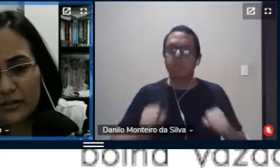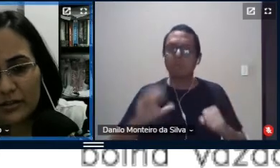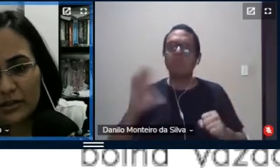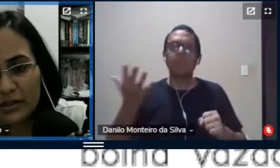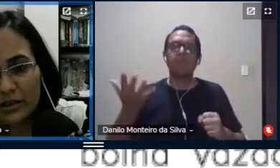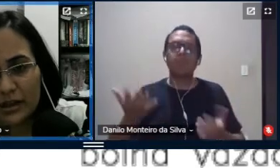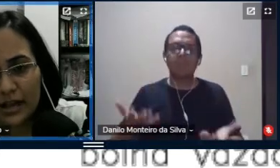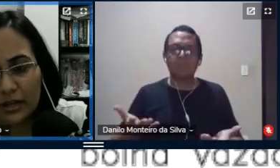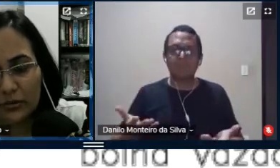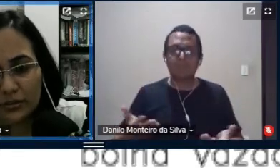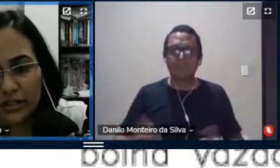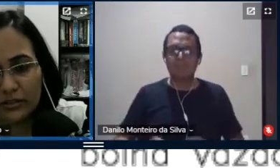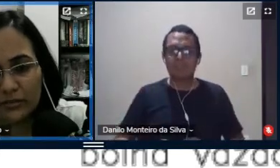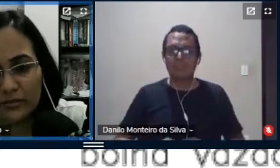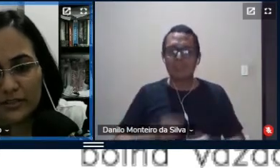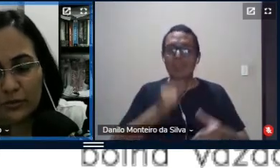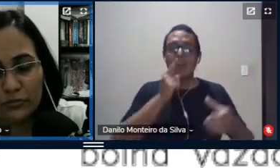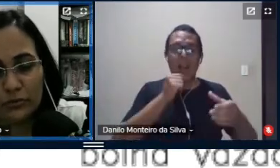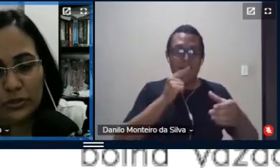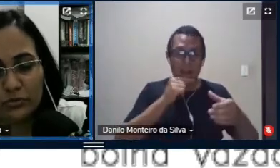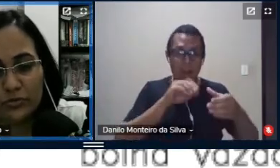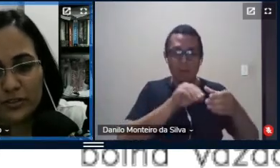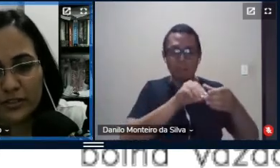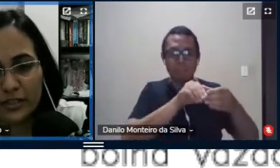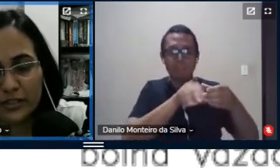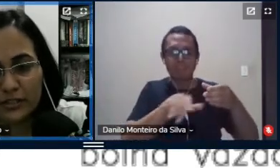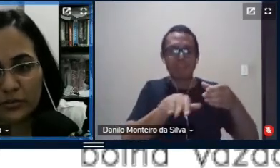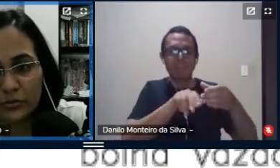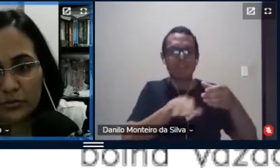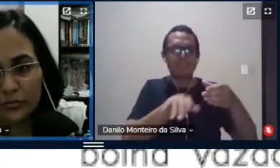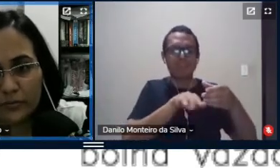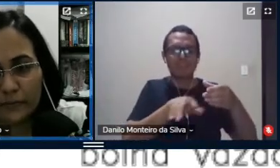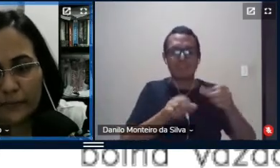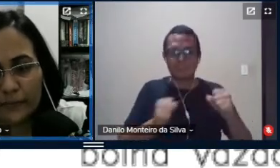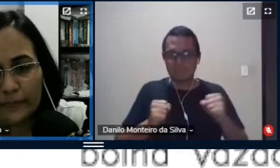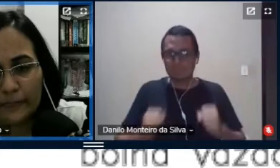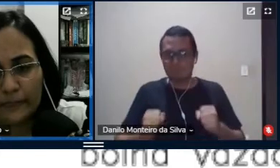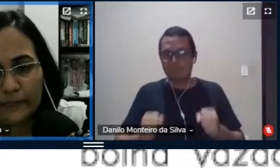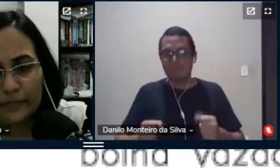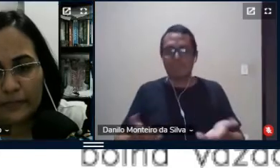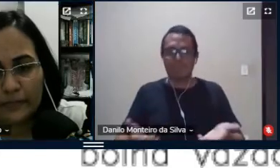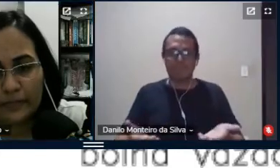Vazar água, né? Vazar o fluido que você tem aqui dentro.